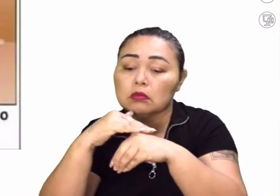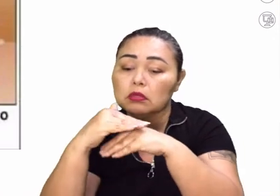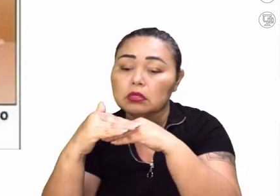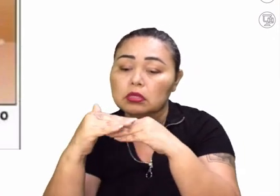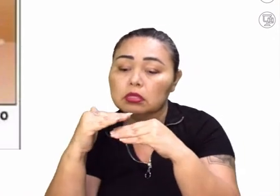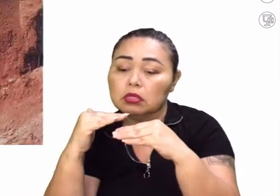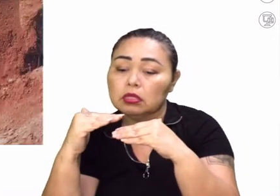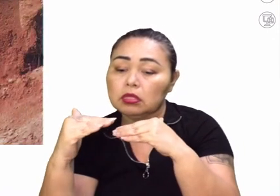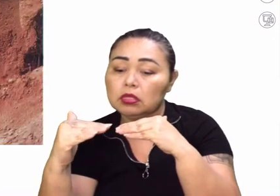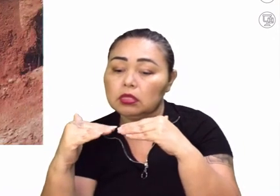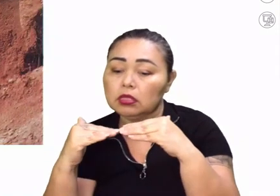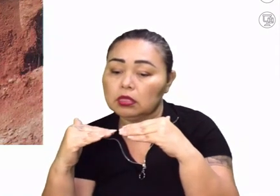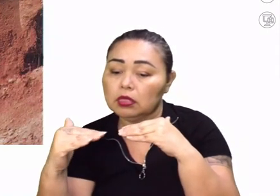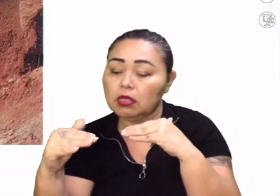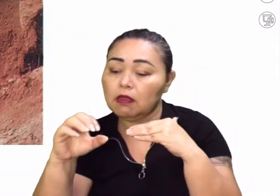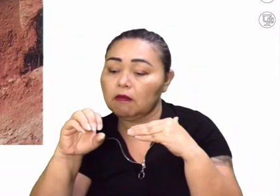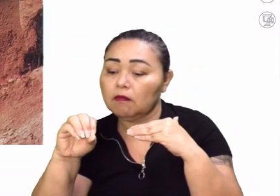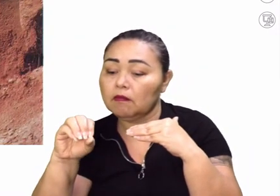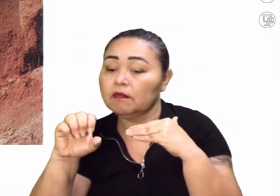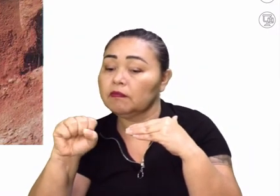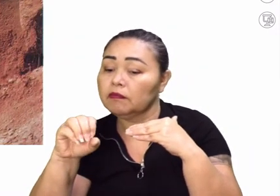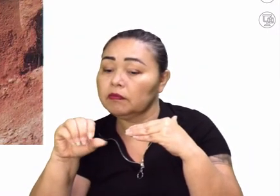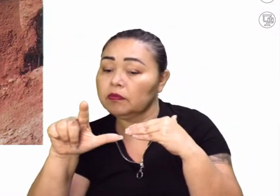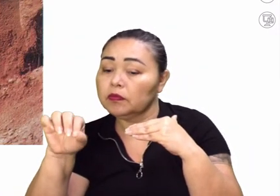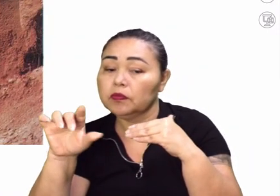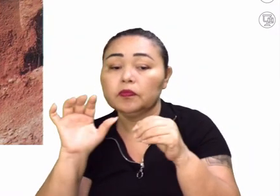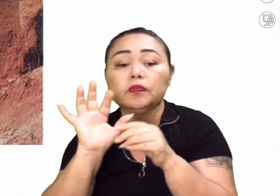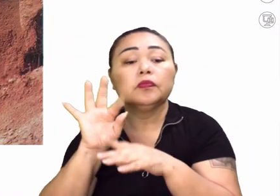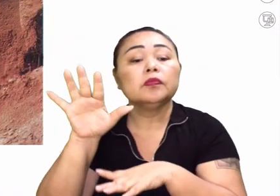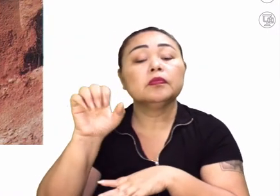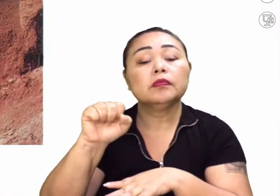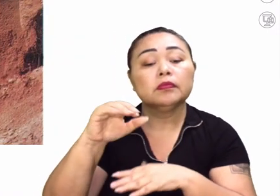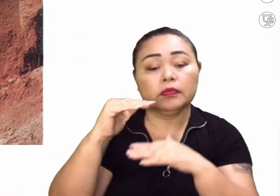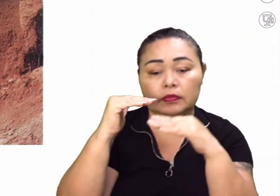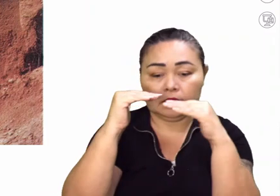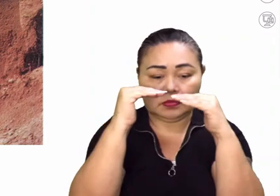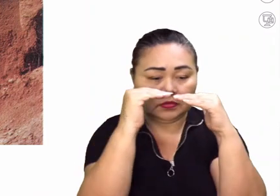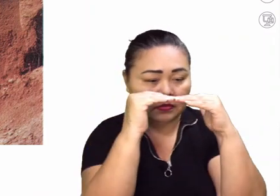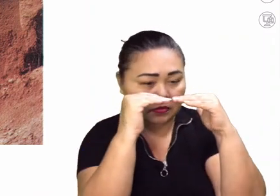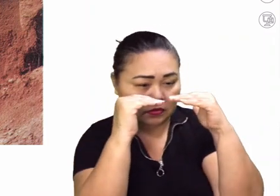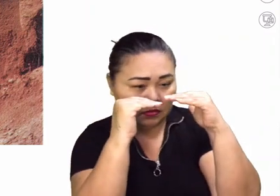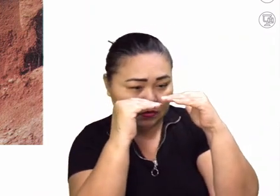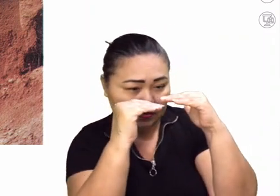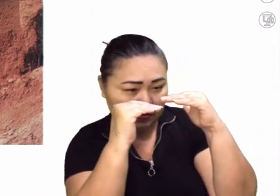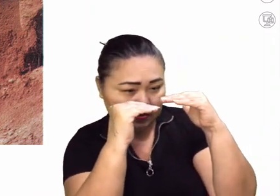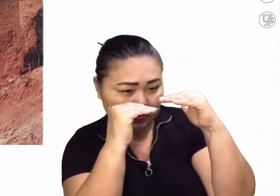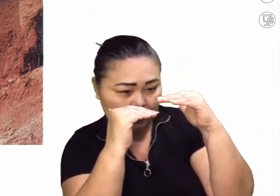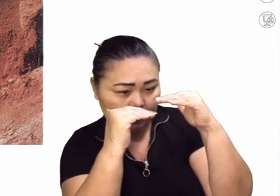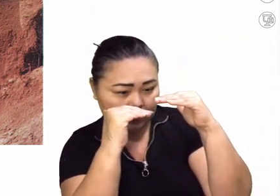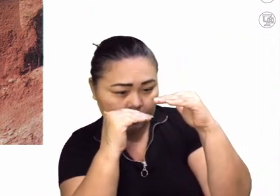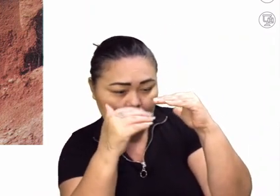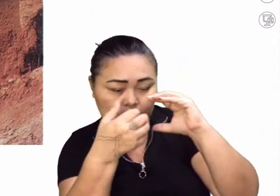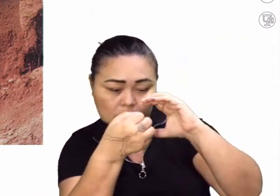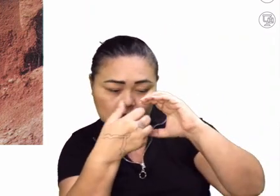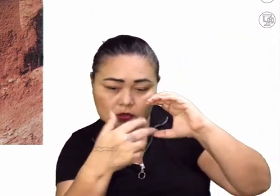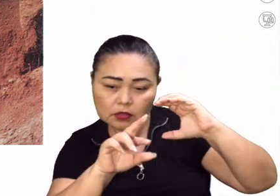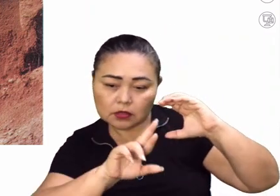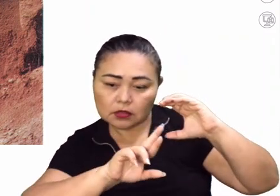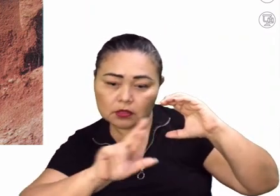camadas que é o solo beleza empresa o solo se organiza em camadas com características diferentes